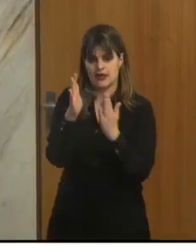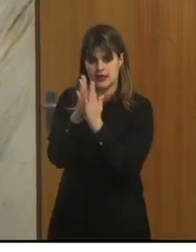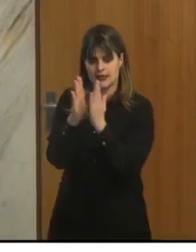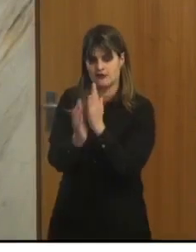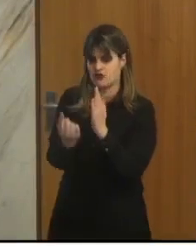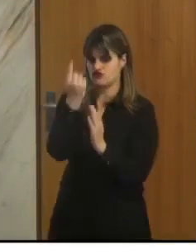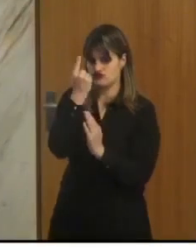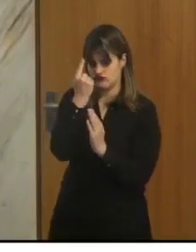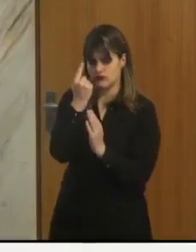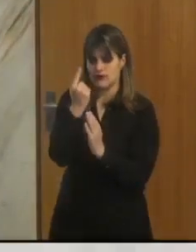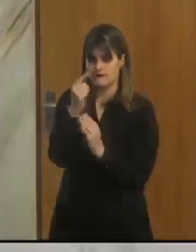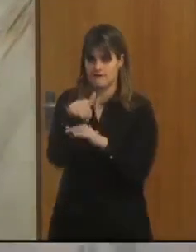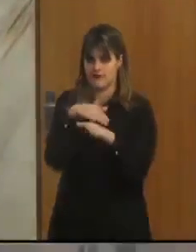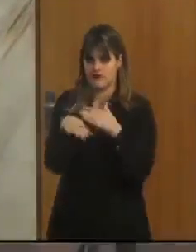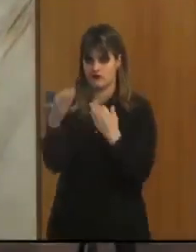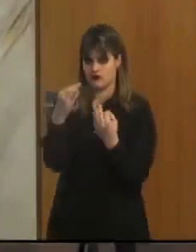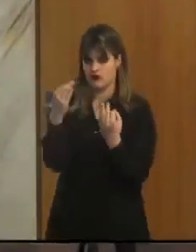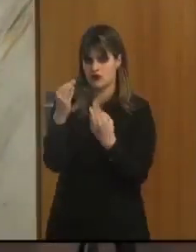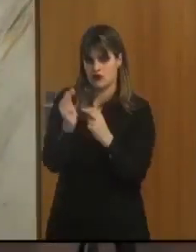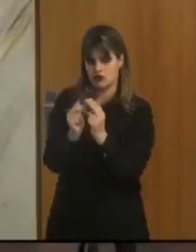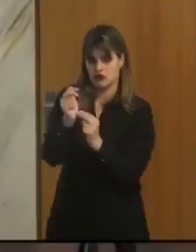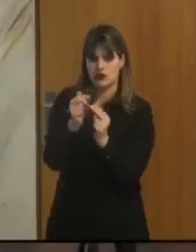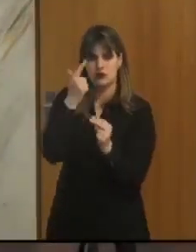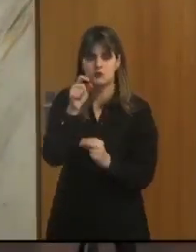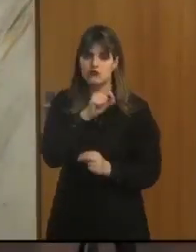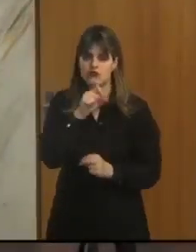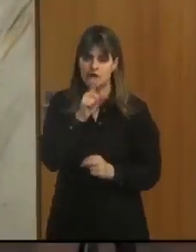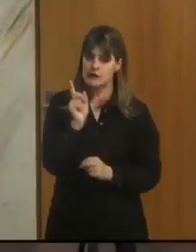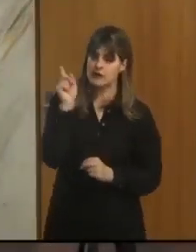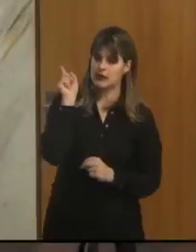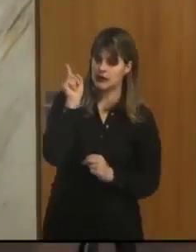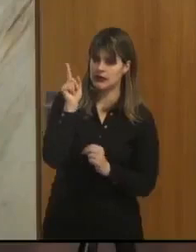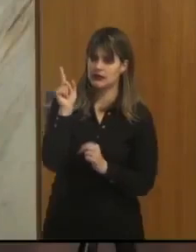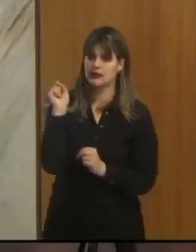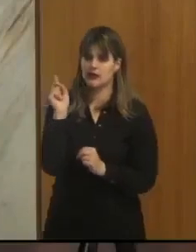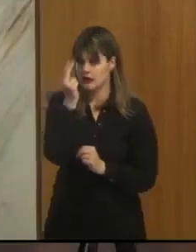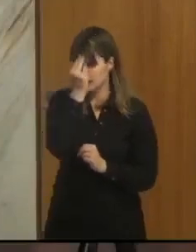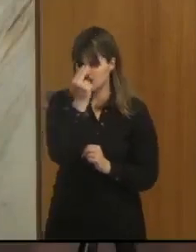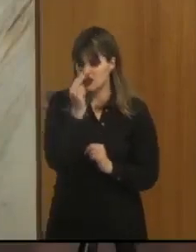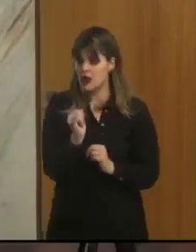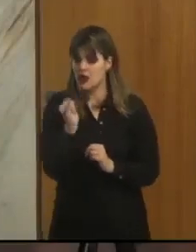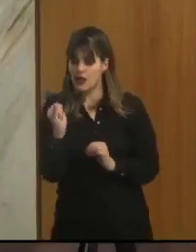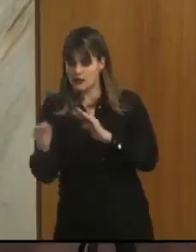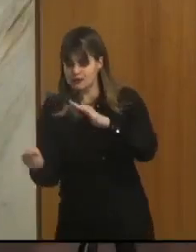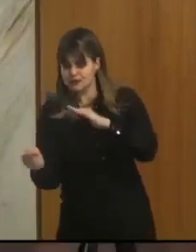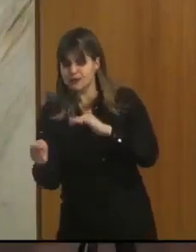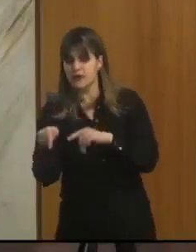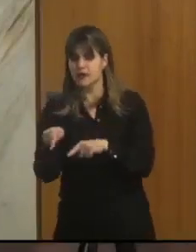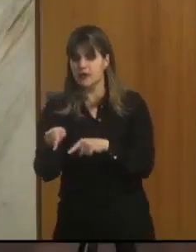igreja. Provavelmente, onde está aqui a marca desta igreja que nós vimos junto ao Castelo de Sor, provavelmente por baixo desta